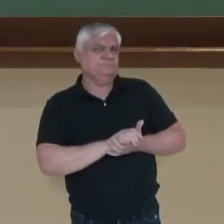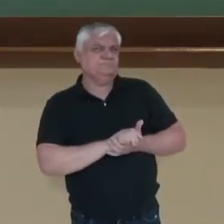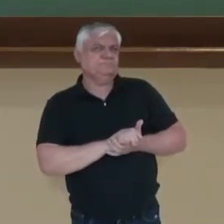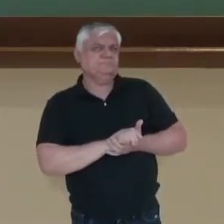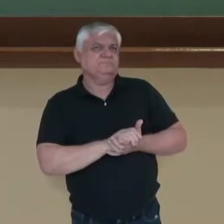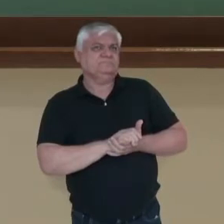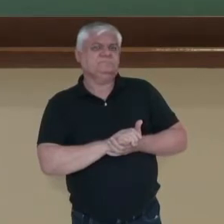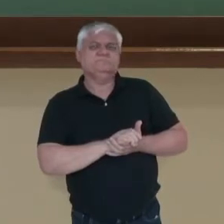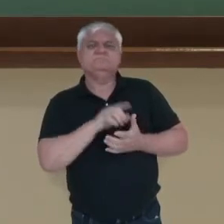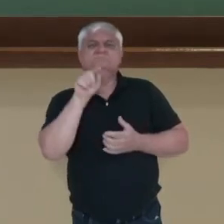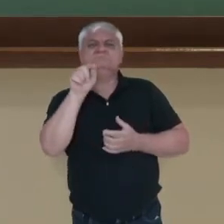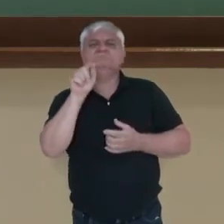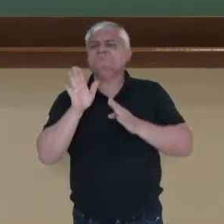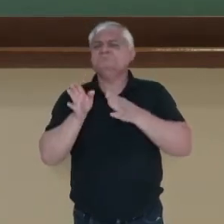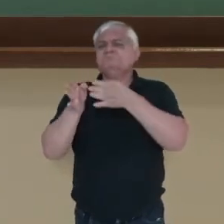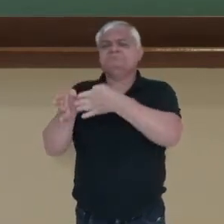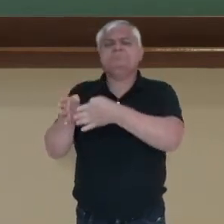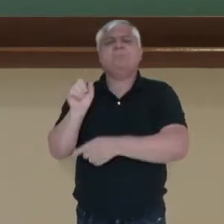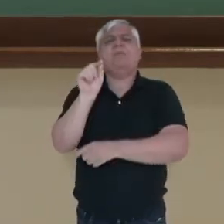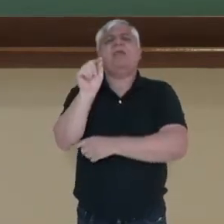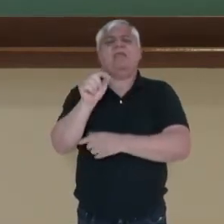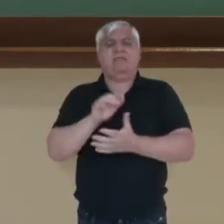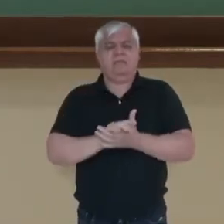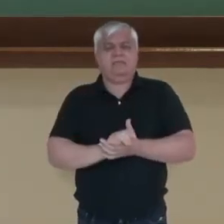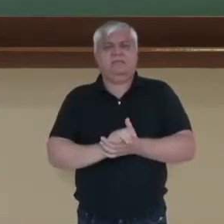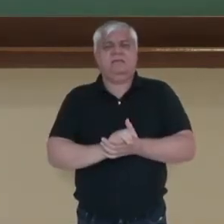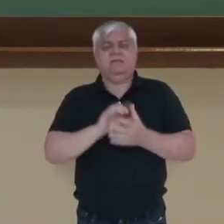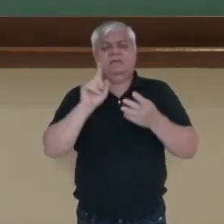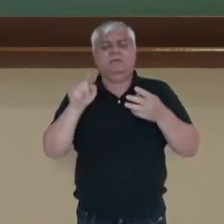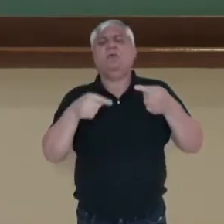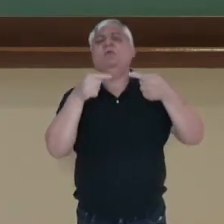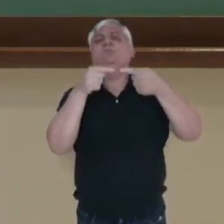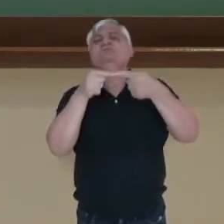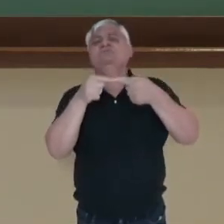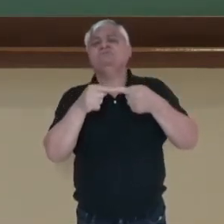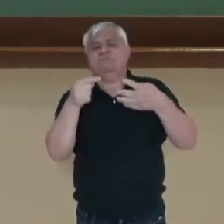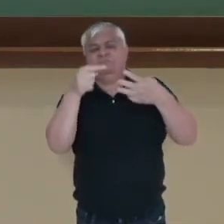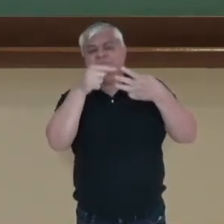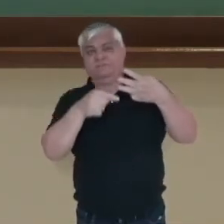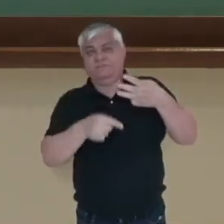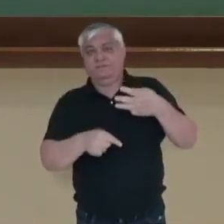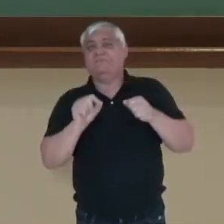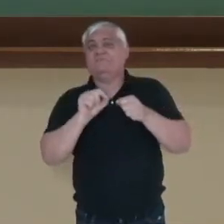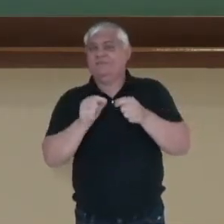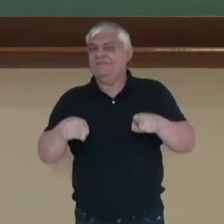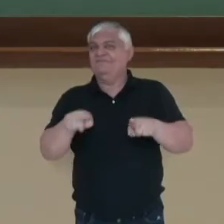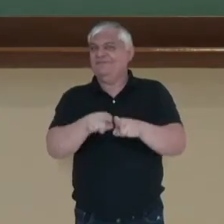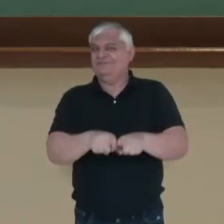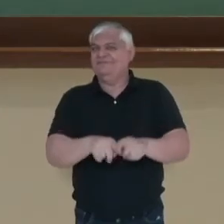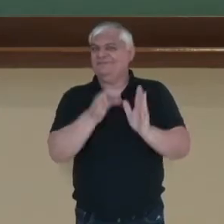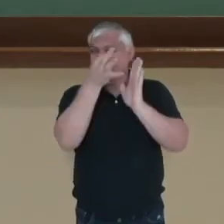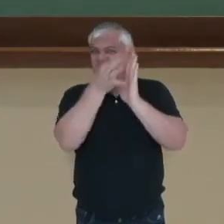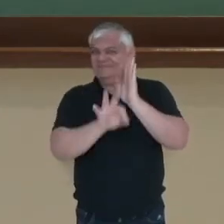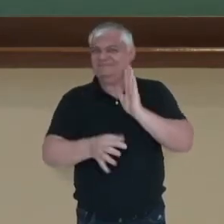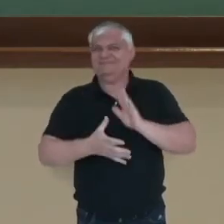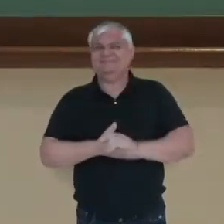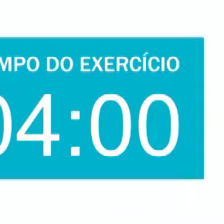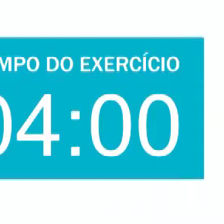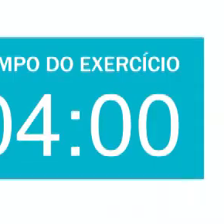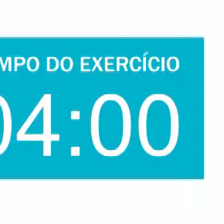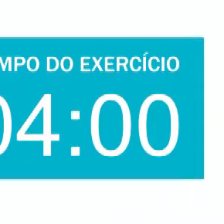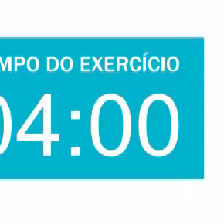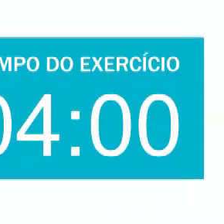A quem esse texto é dirigido? E qual a finalidade? Faz aí, que eu volto já já, gabaritar contigo.